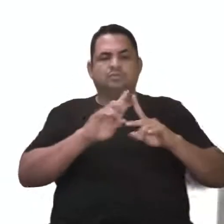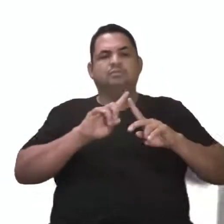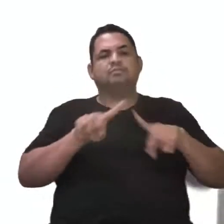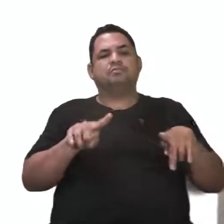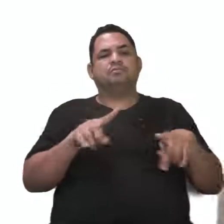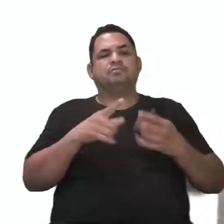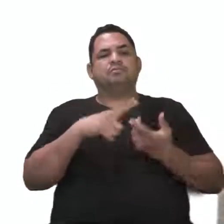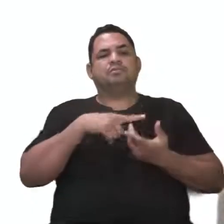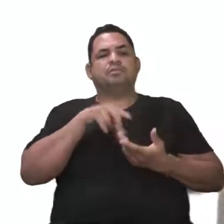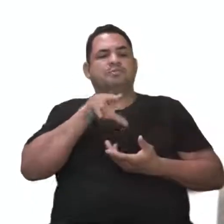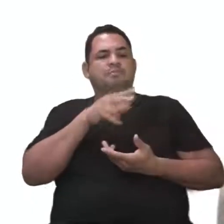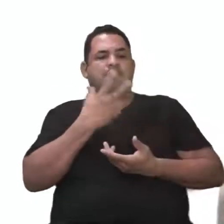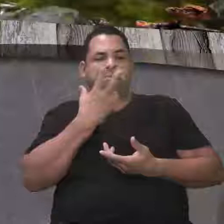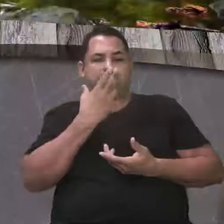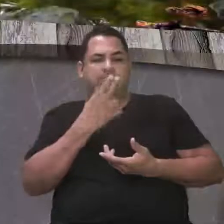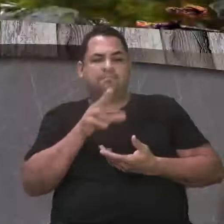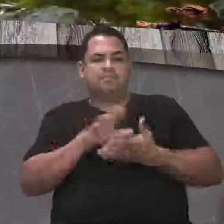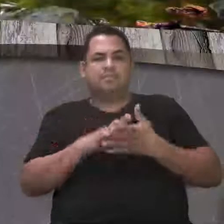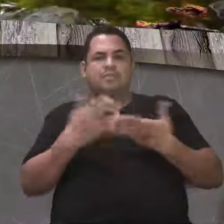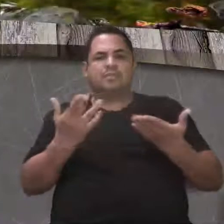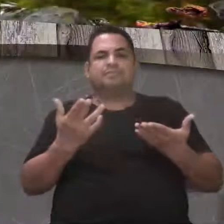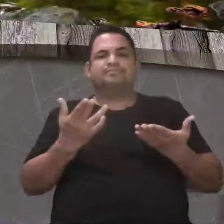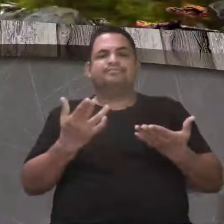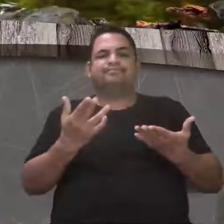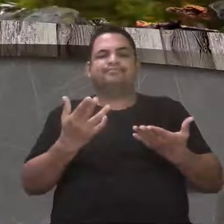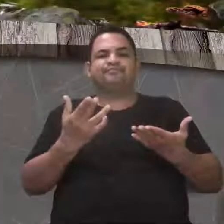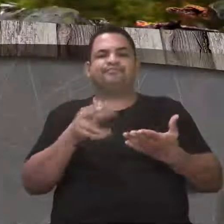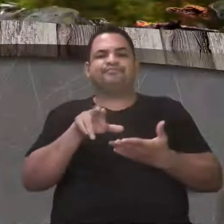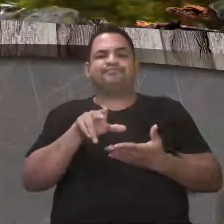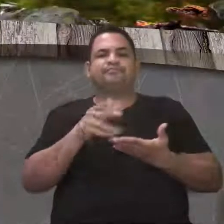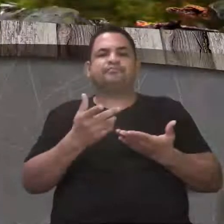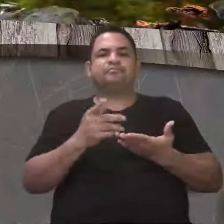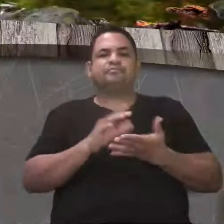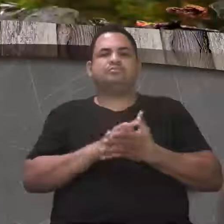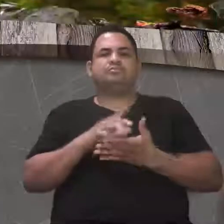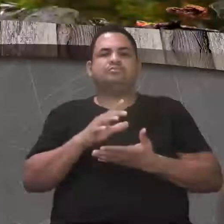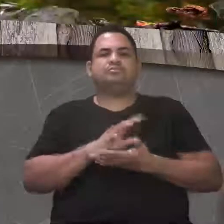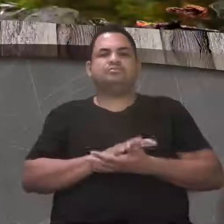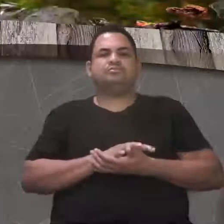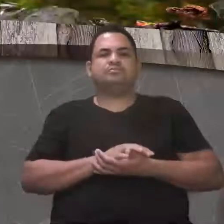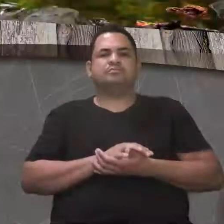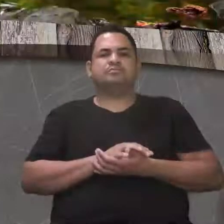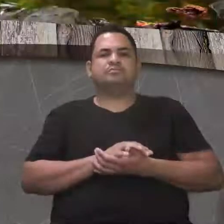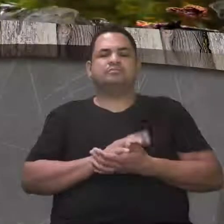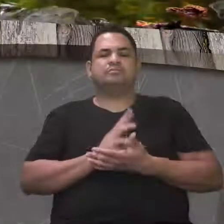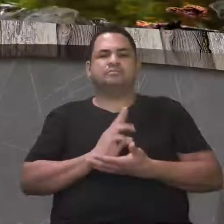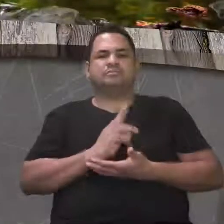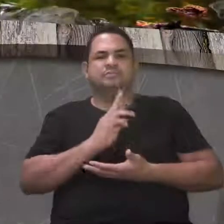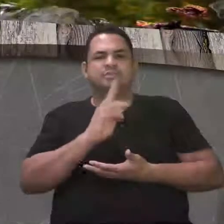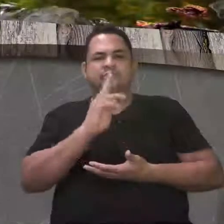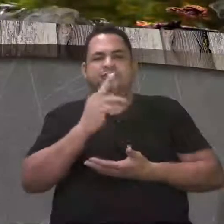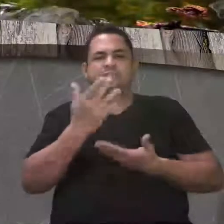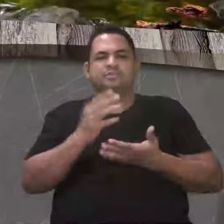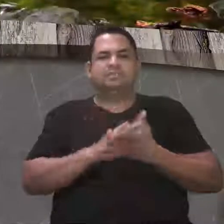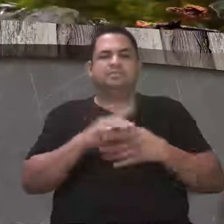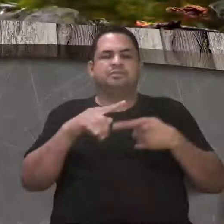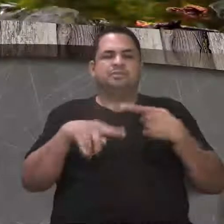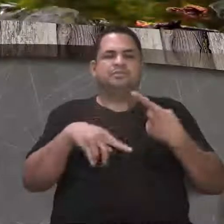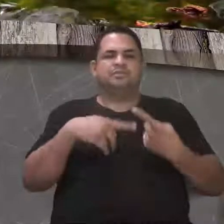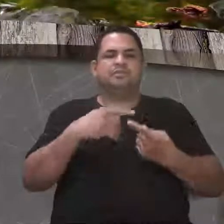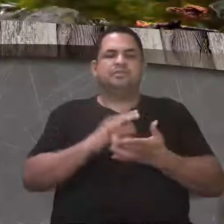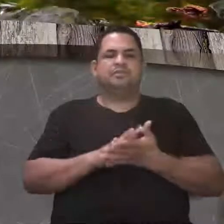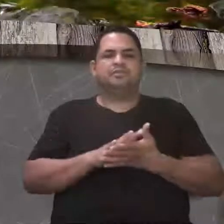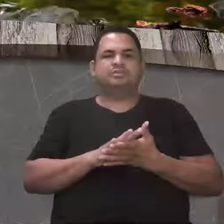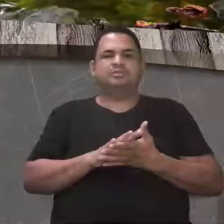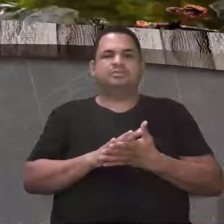Mas eles têm semelhanças porque eles tiveram, né, tiveram um processo que a gente vai já falar o nome